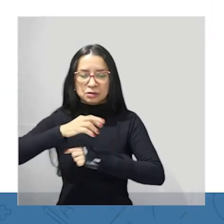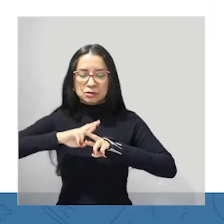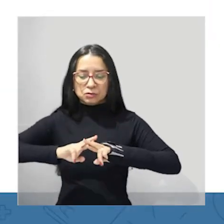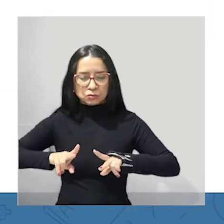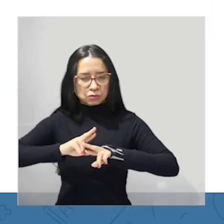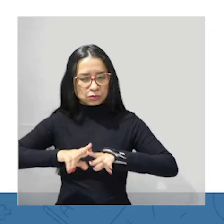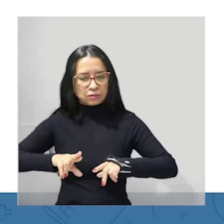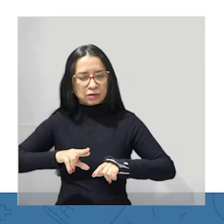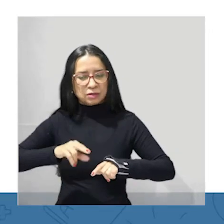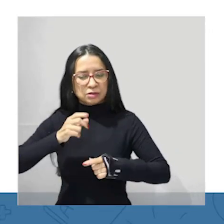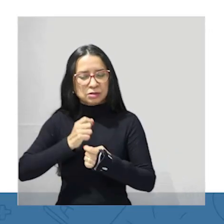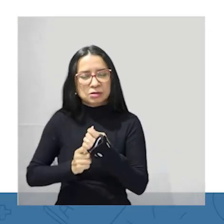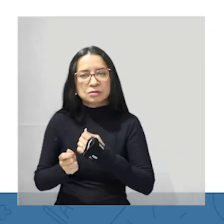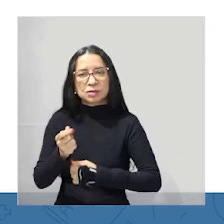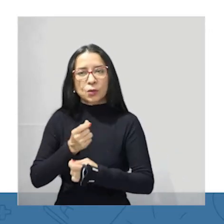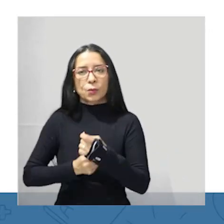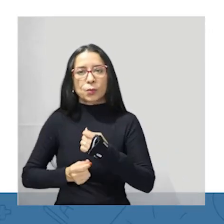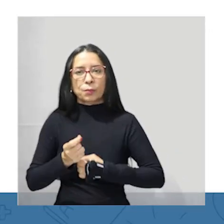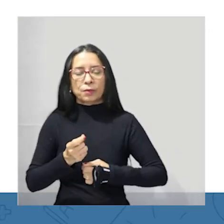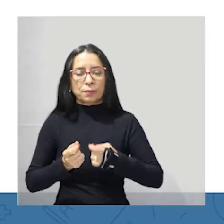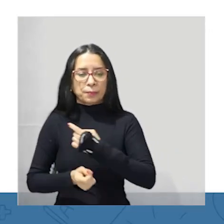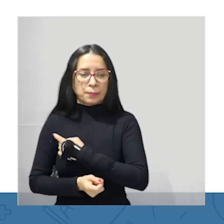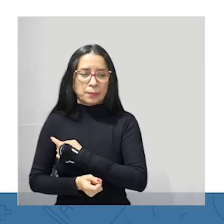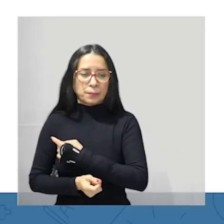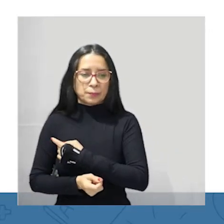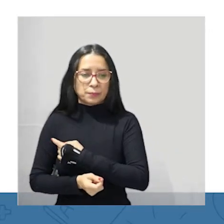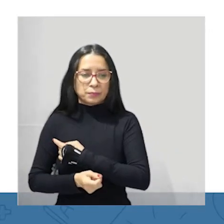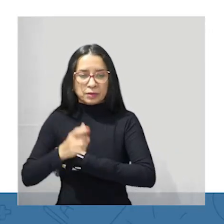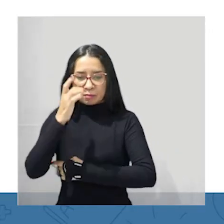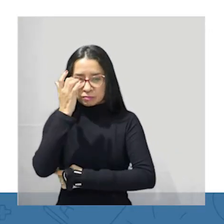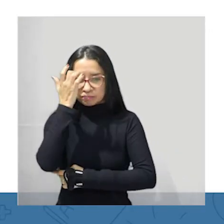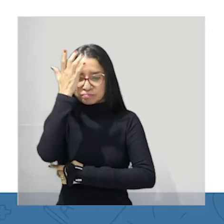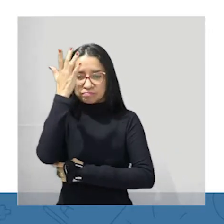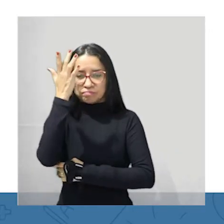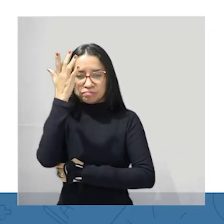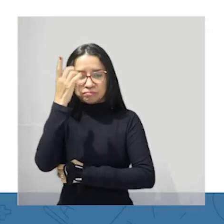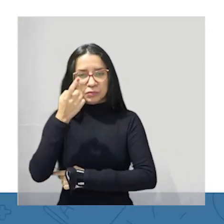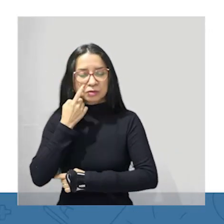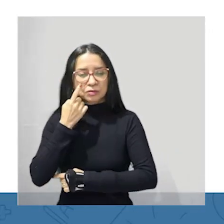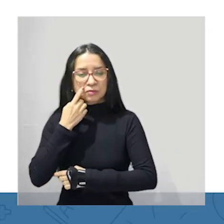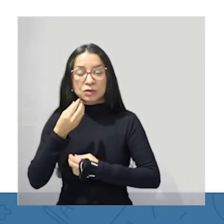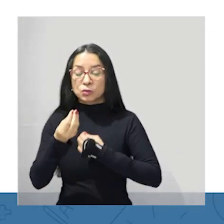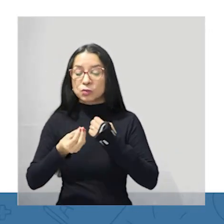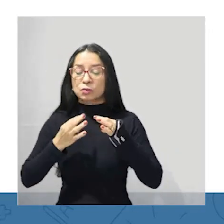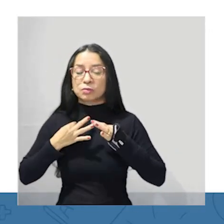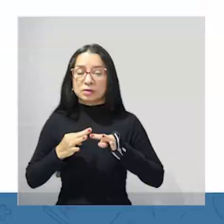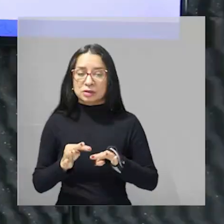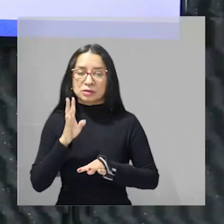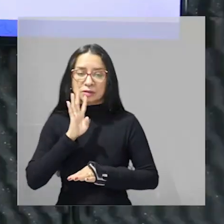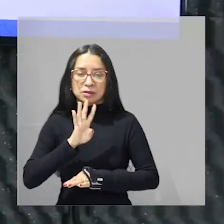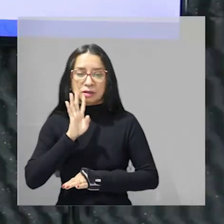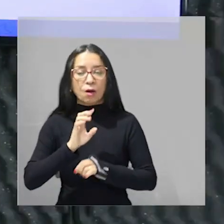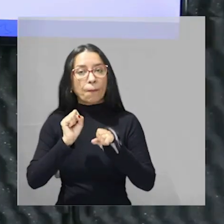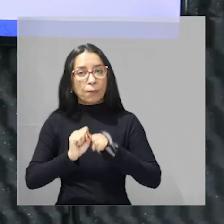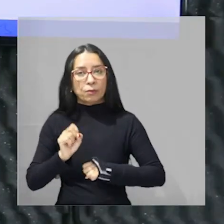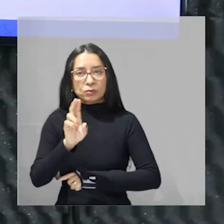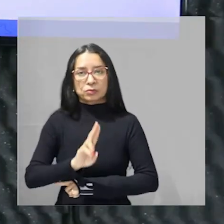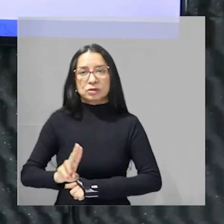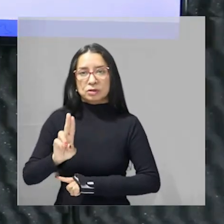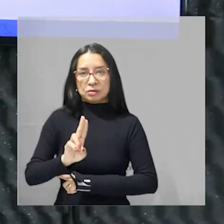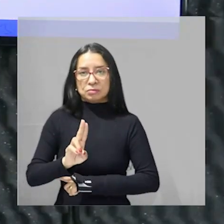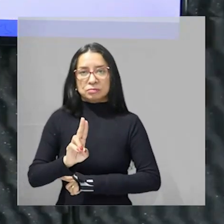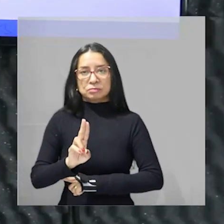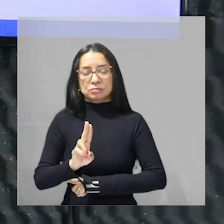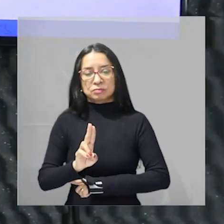diferenças econômicas, as disparidades econômicas. Fácil, né? Tu tá vendo como essa técnica é legal? Tu pode utilizar ela,